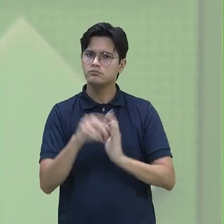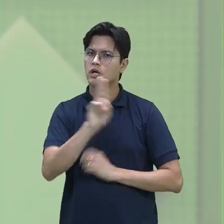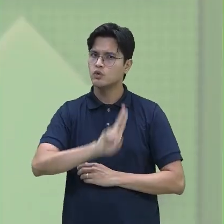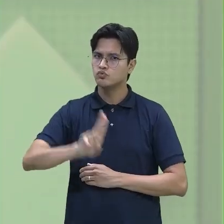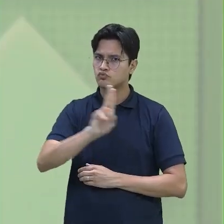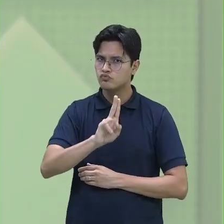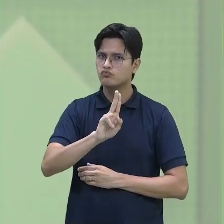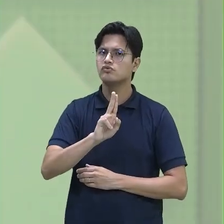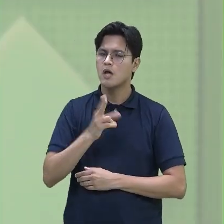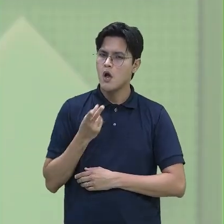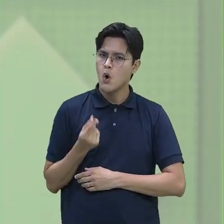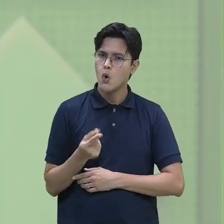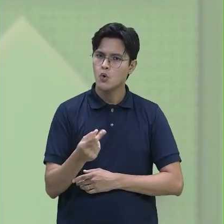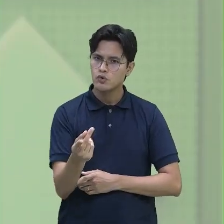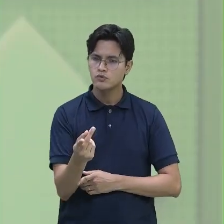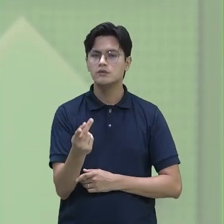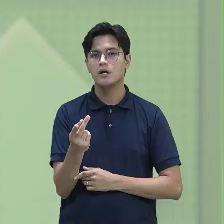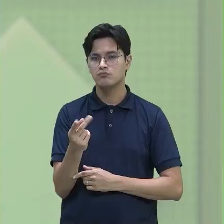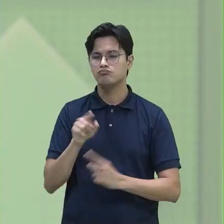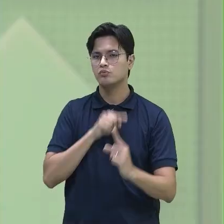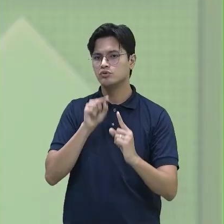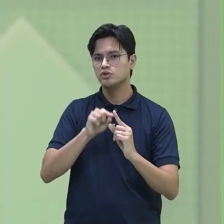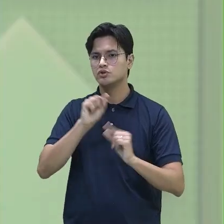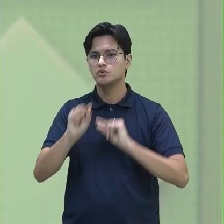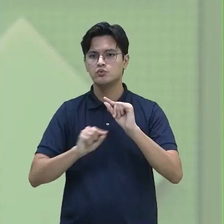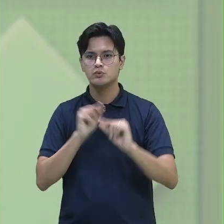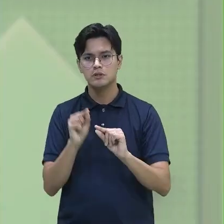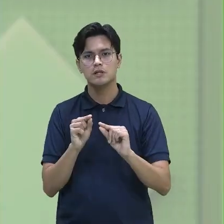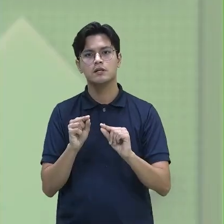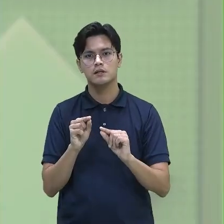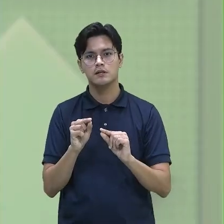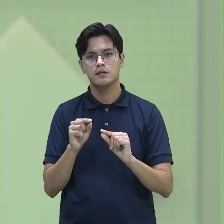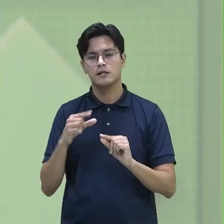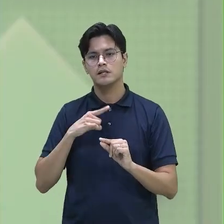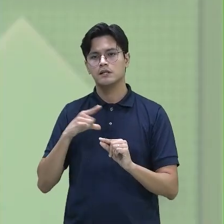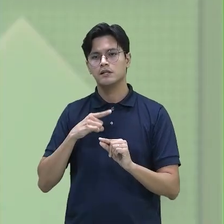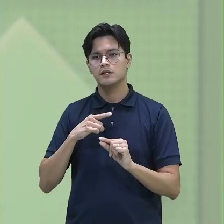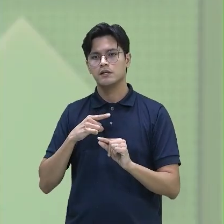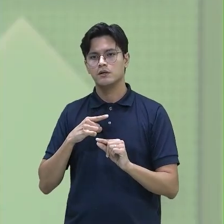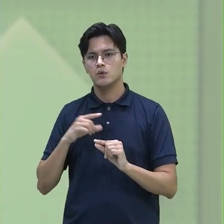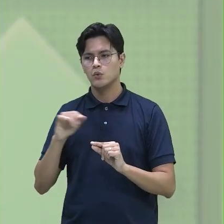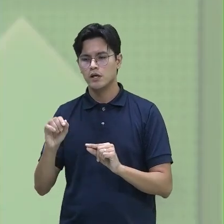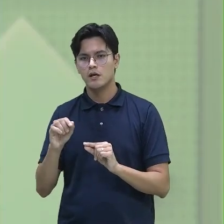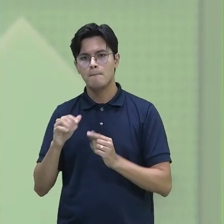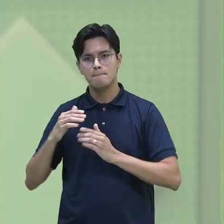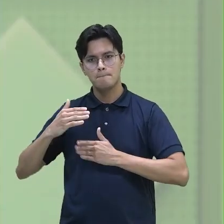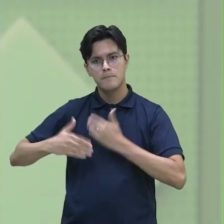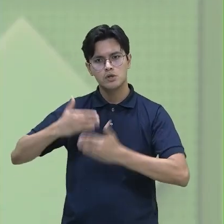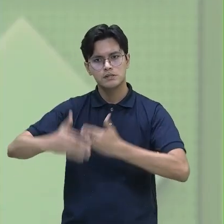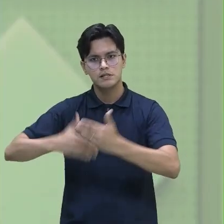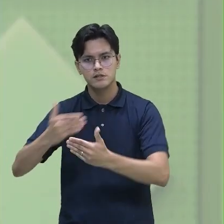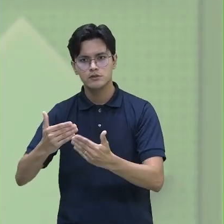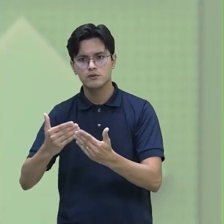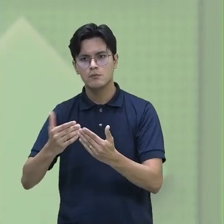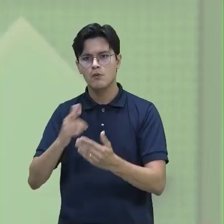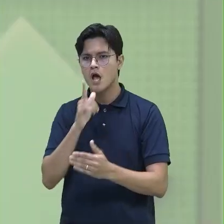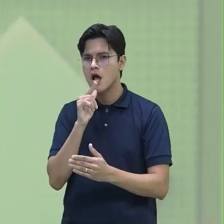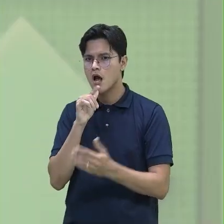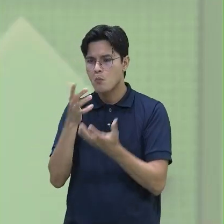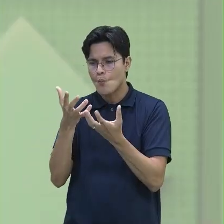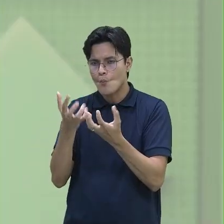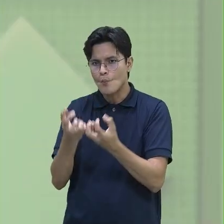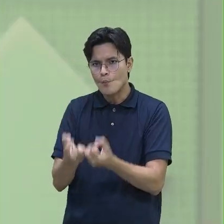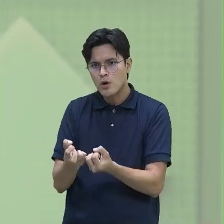que possa estar disponível, né, foram desidratadas a ponto de serem usadas por um período